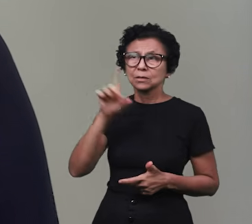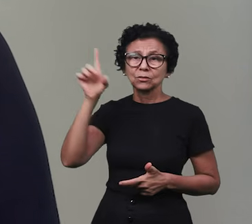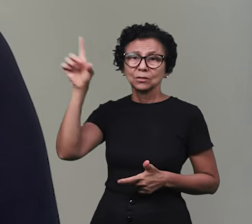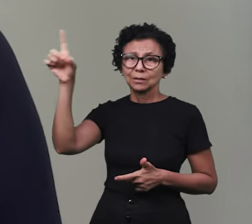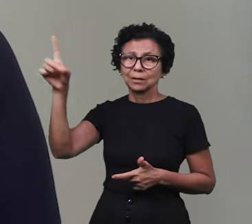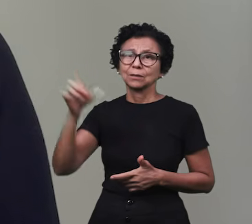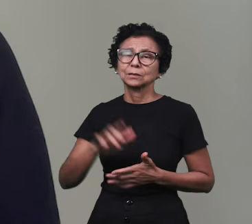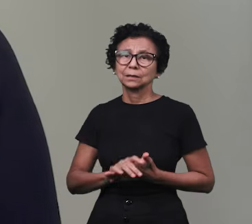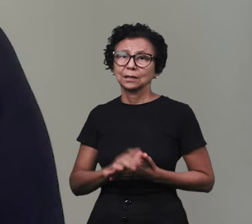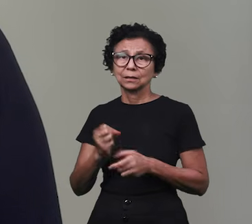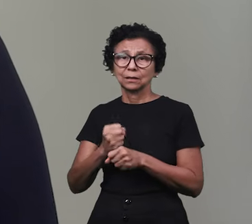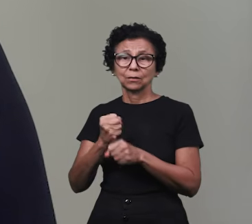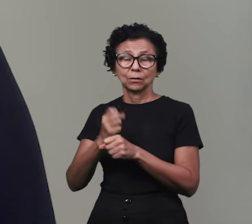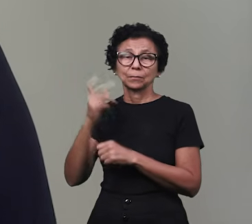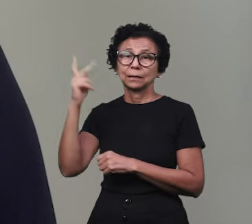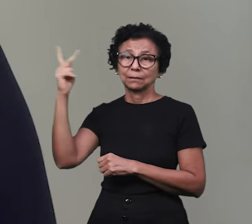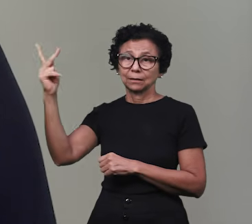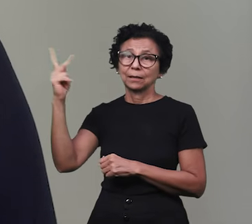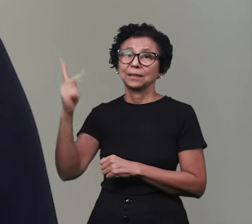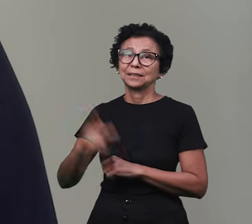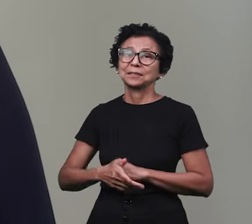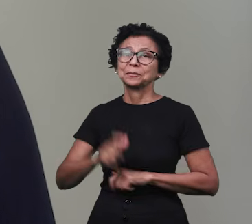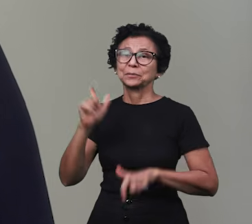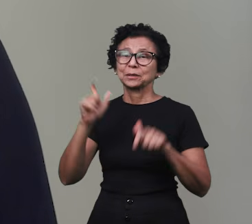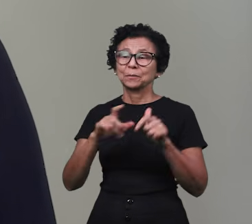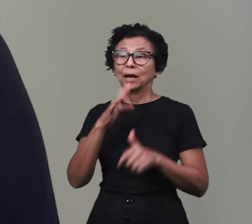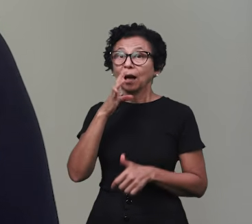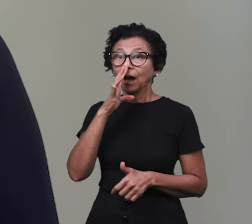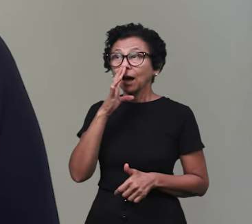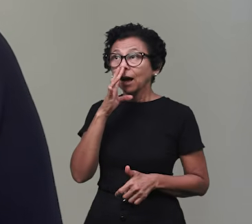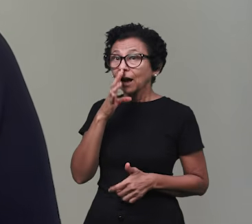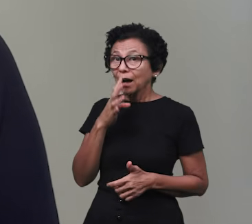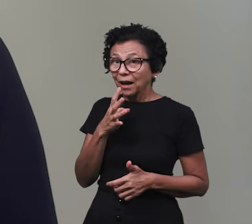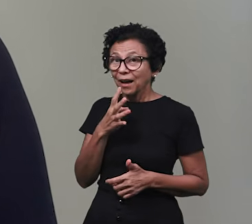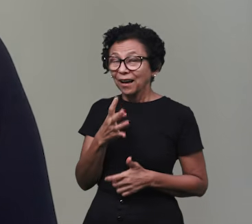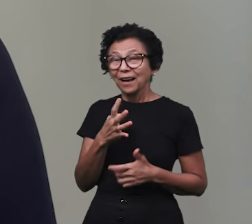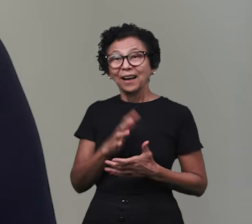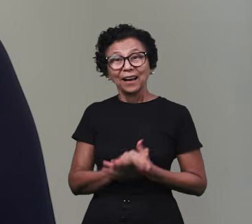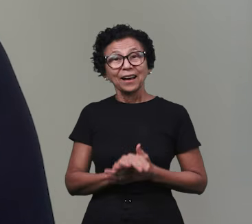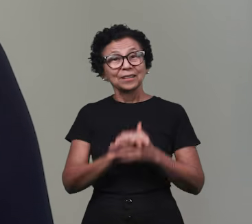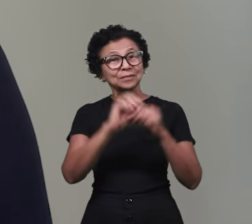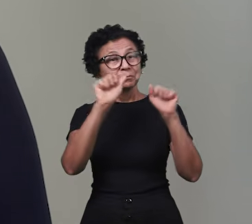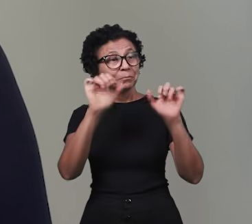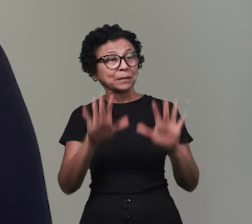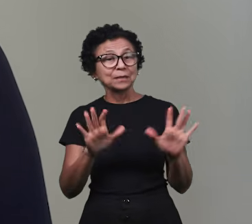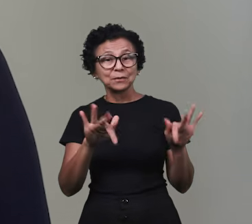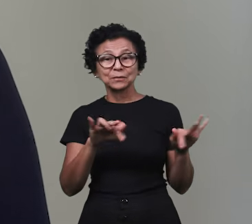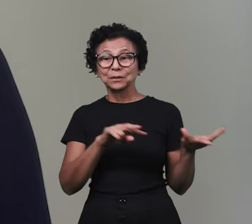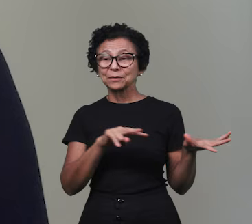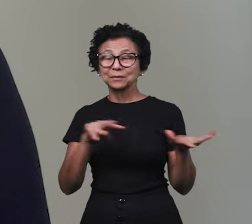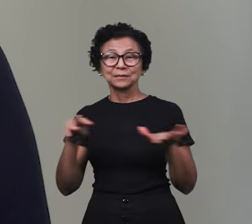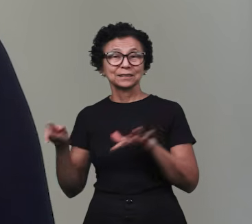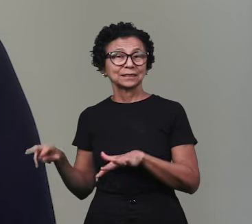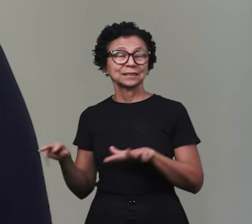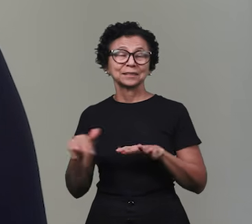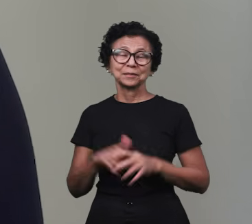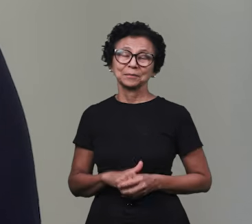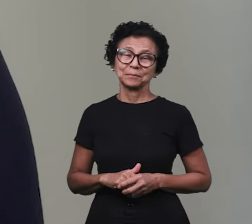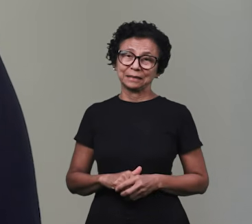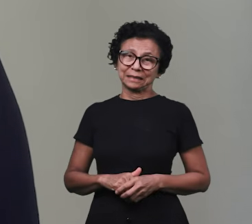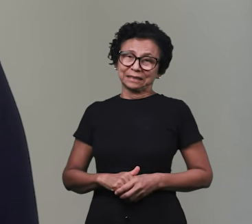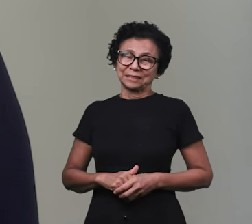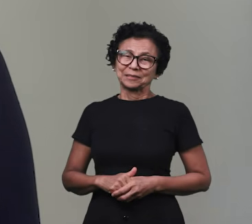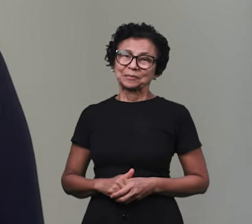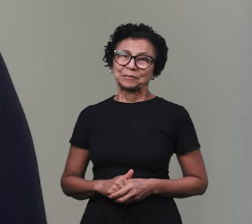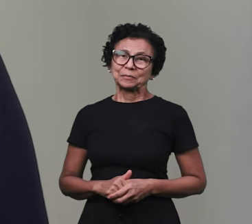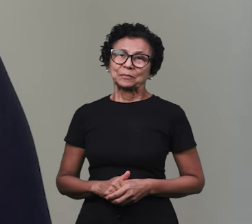e compreender a obra que Ele tem realizado. Muitos saíram maravilhados com tudo que o Senhor operou neste final de semana e com as